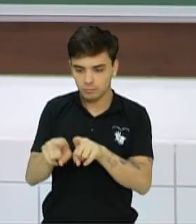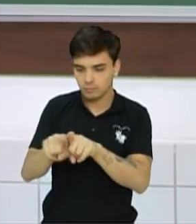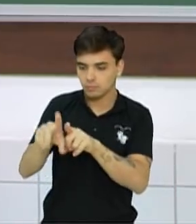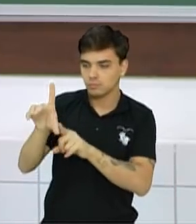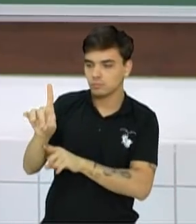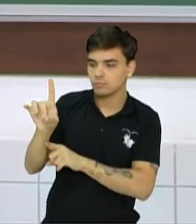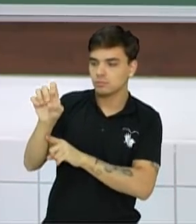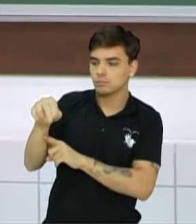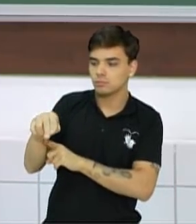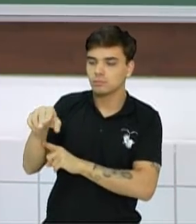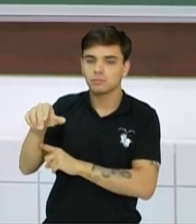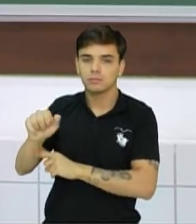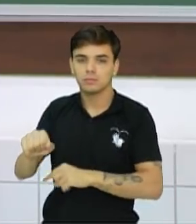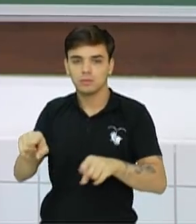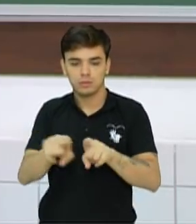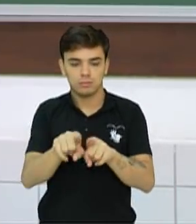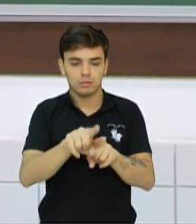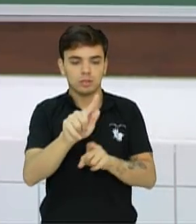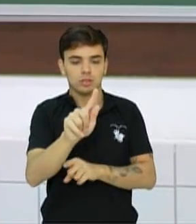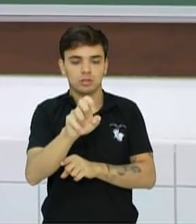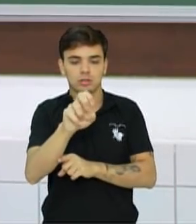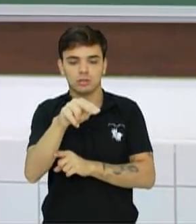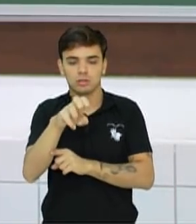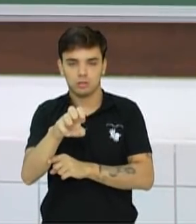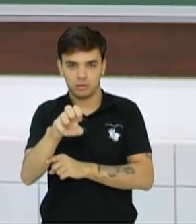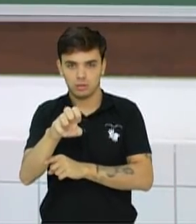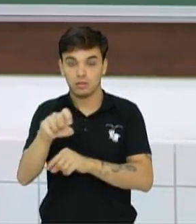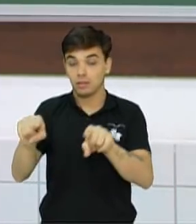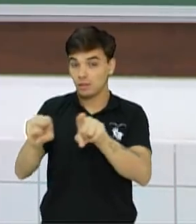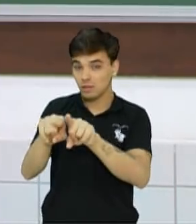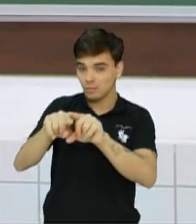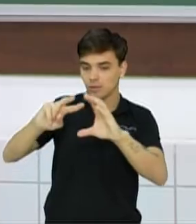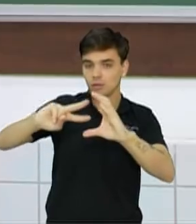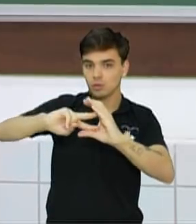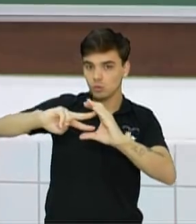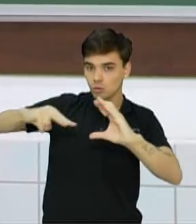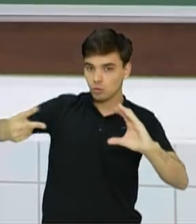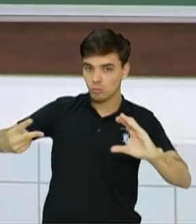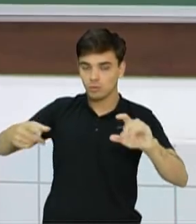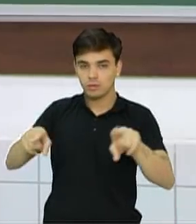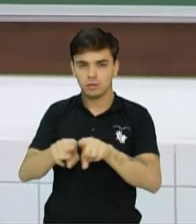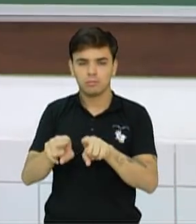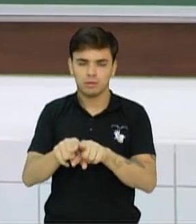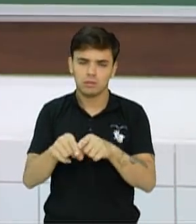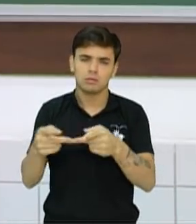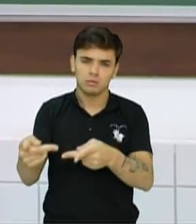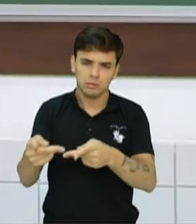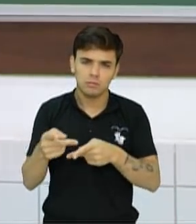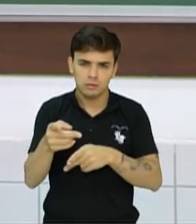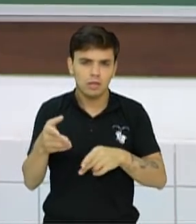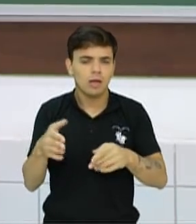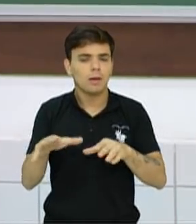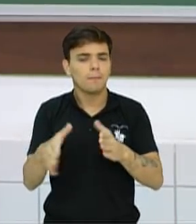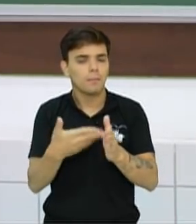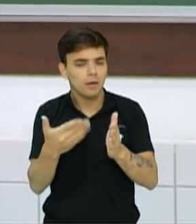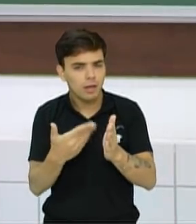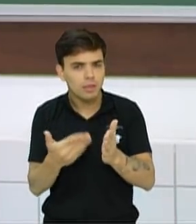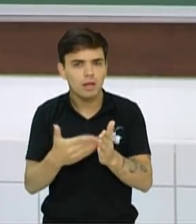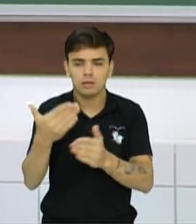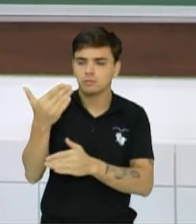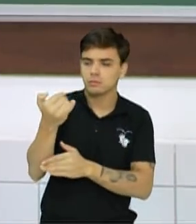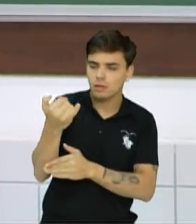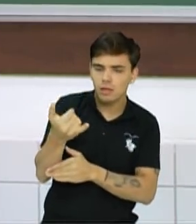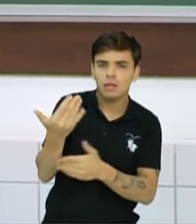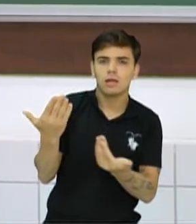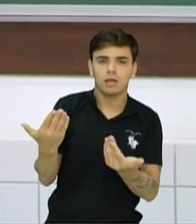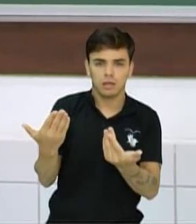DNA, genes, cromossomos, beleza? Peço a gentileza para que vocês peguem lá um caderno, a caneta,